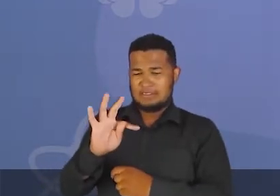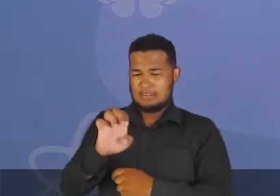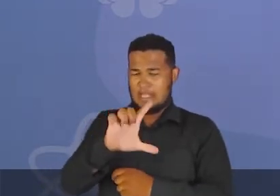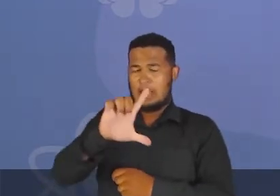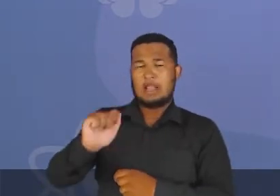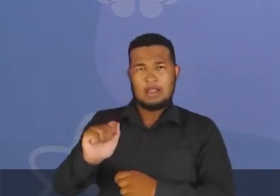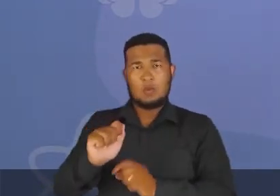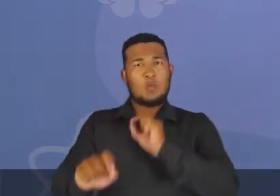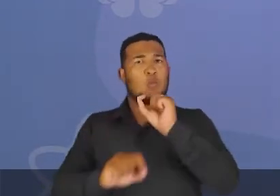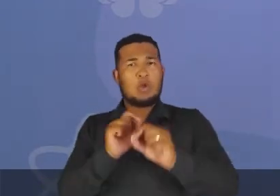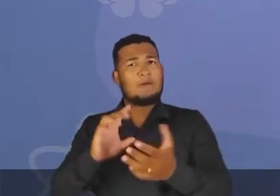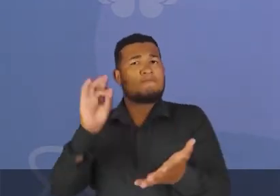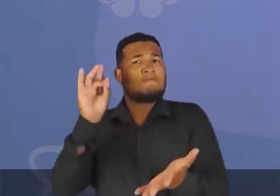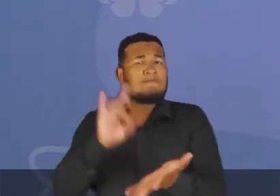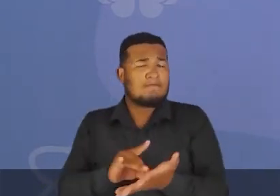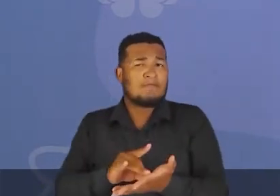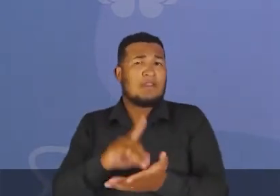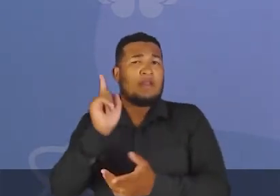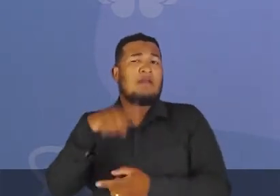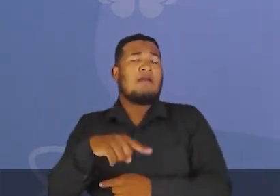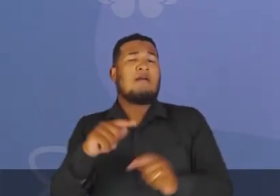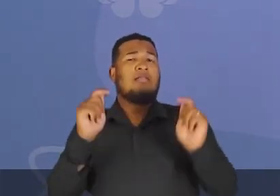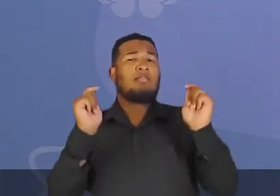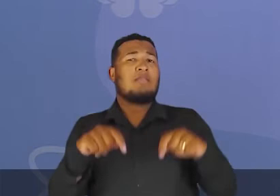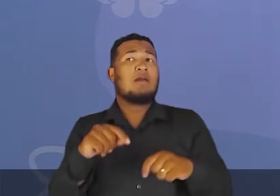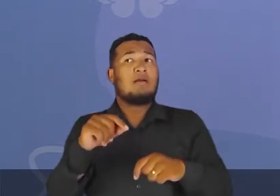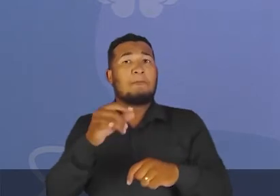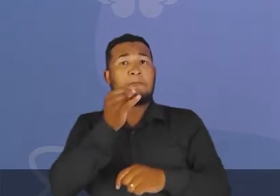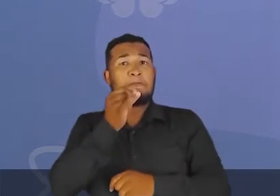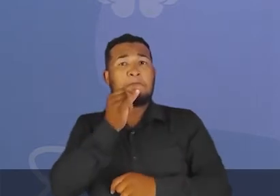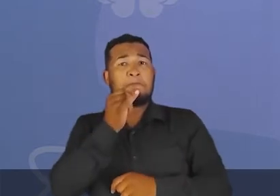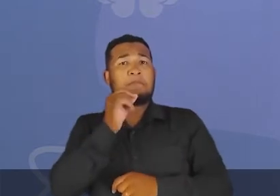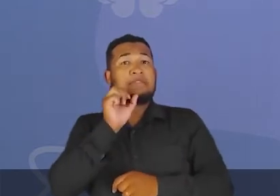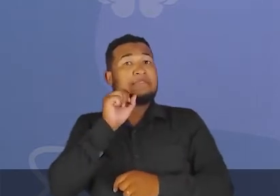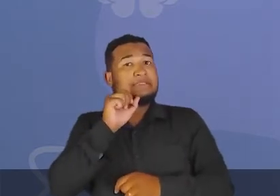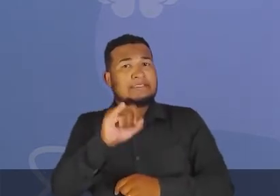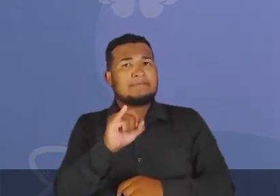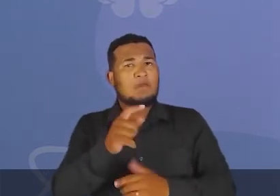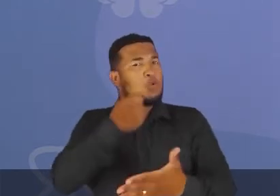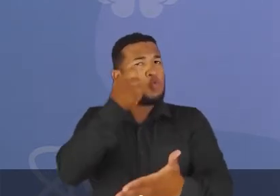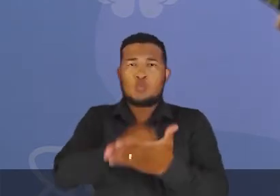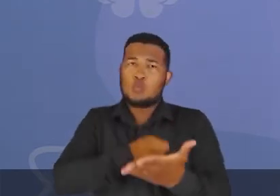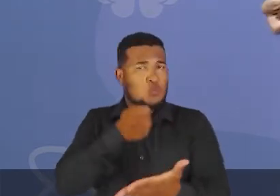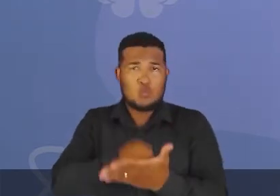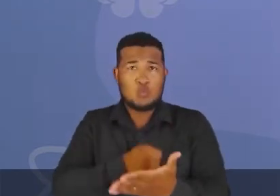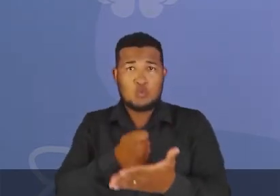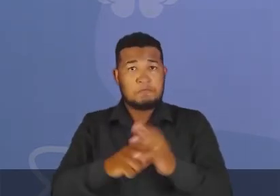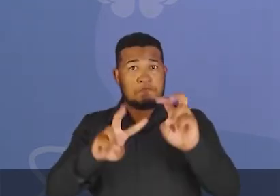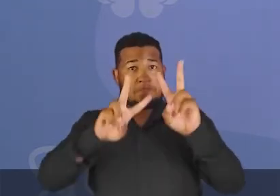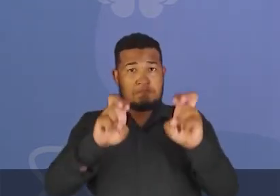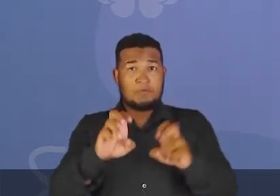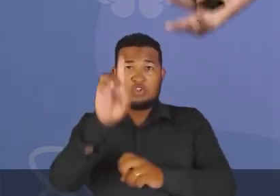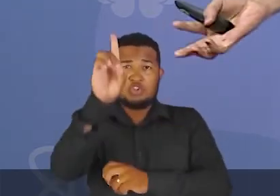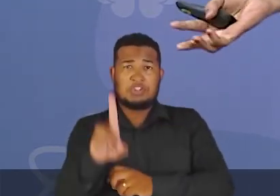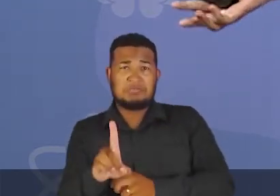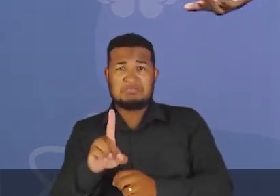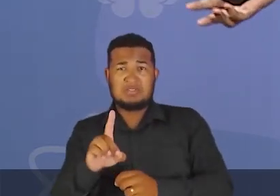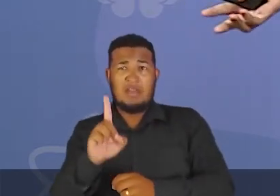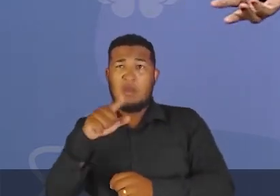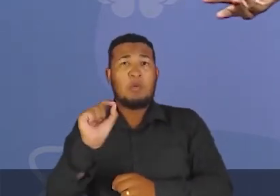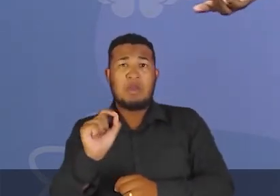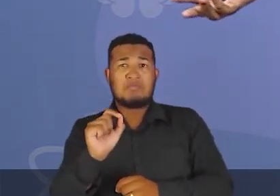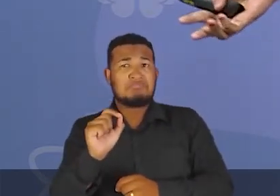nos resta, o que sobraria para a gente se a gente não lutasse por esses direitos? Não sobra nada,